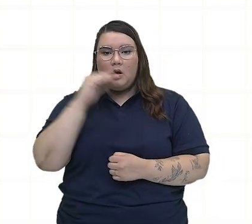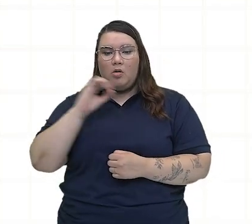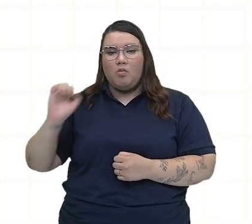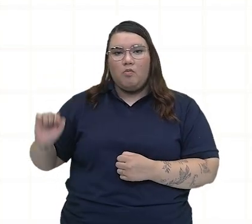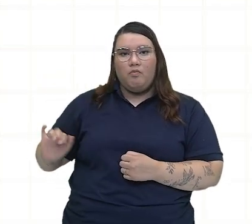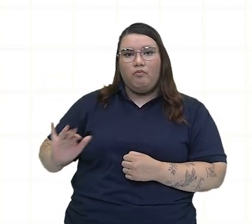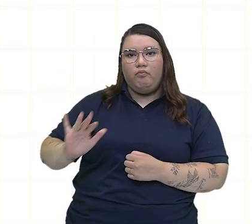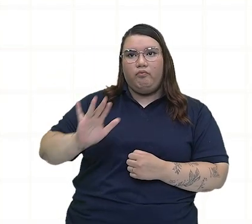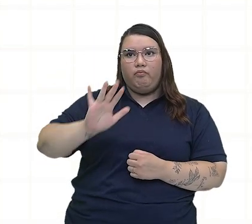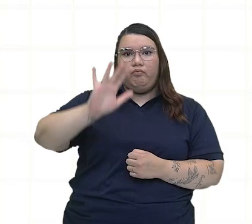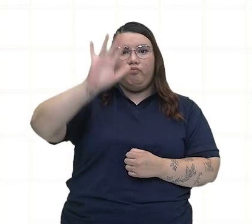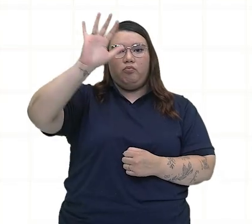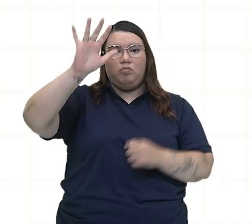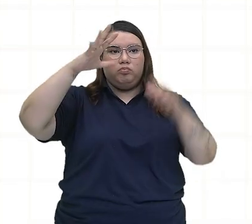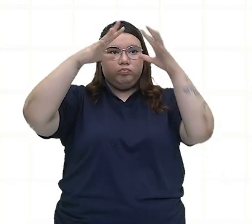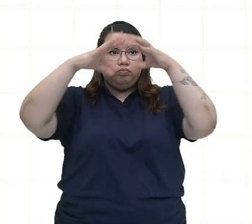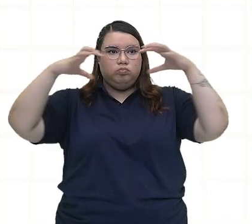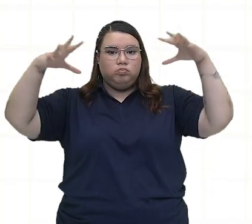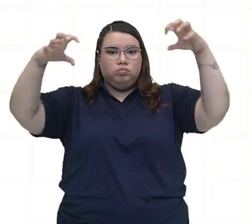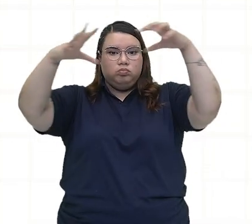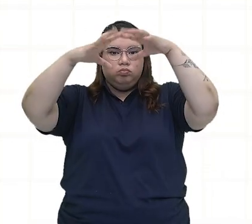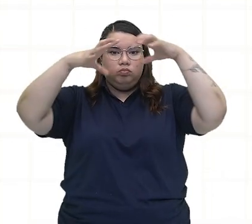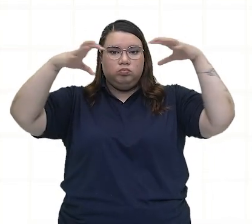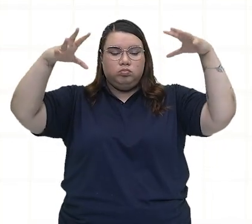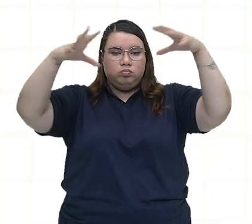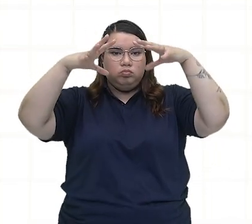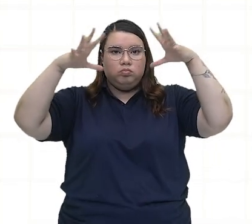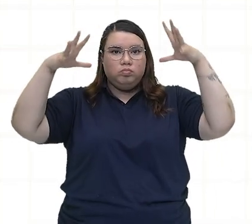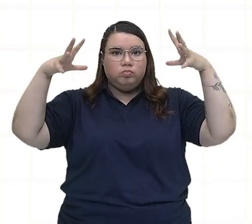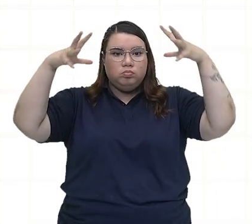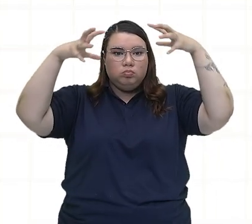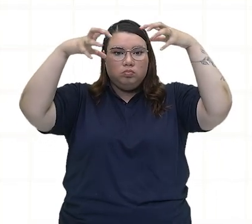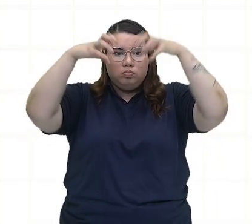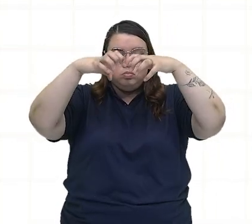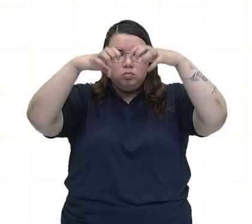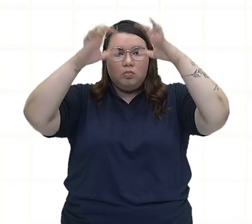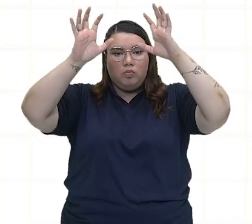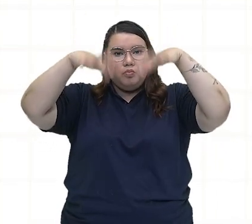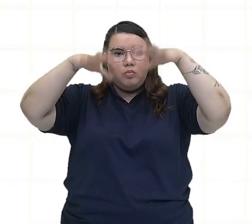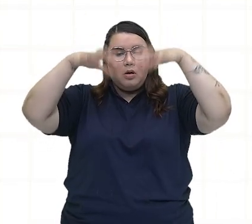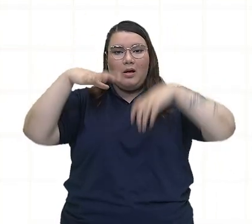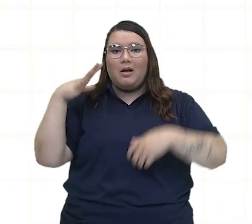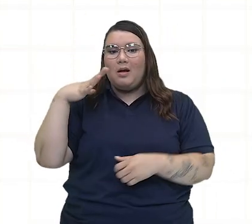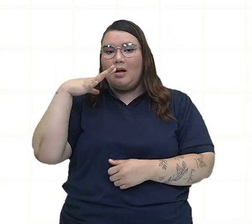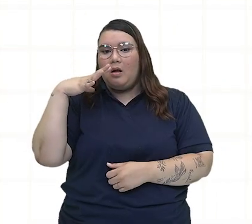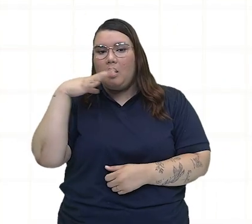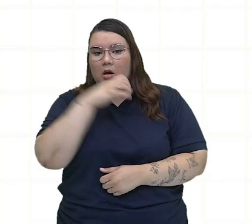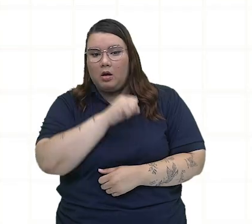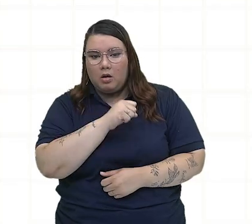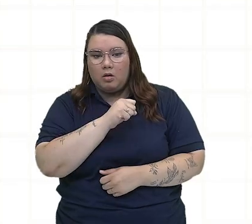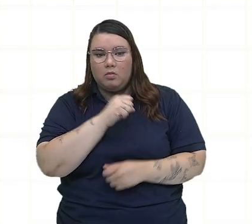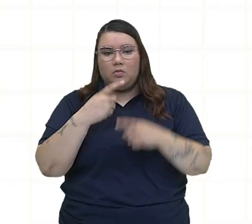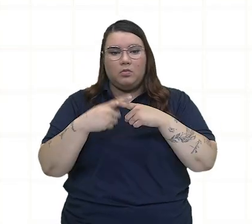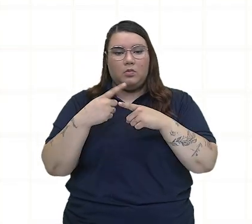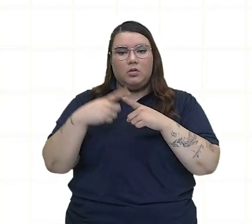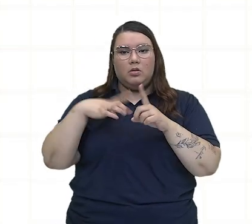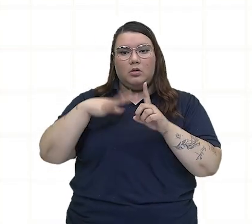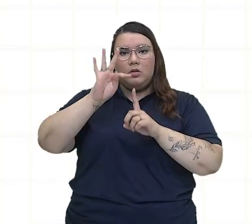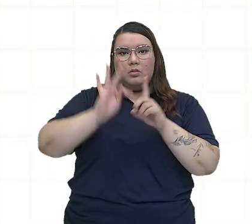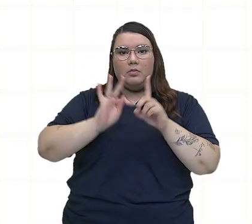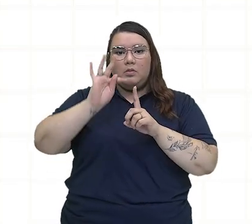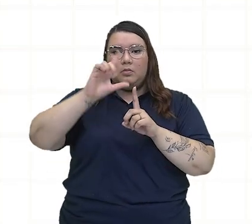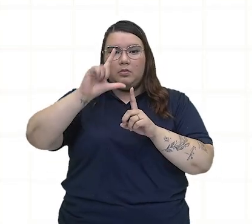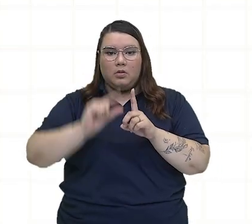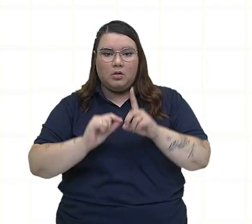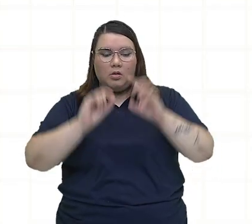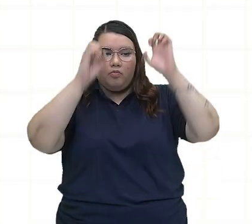em direção às camadas mais altas da atmosfera, ele vai se condensar de forma muito rápida, porque ele encontra uma temperatura mais